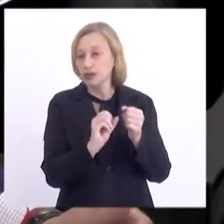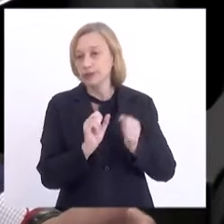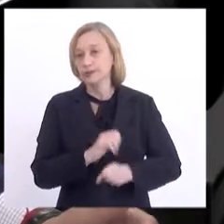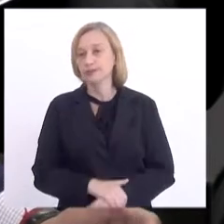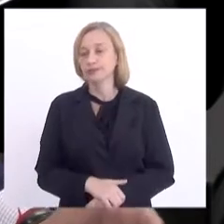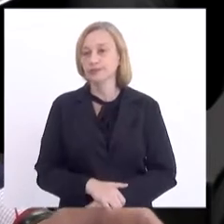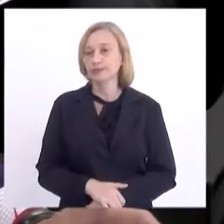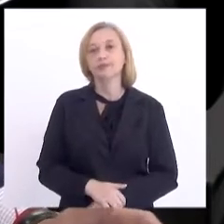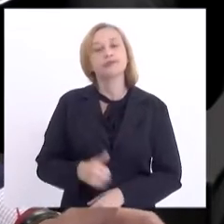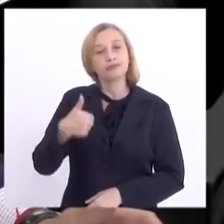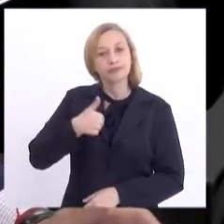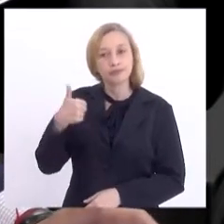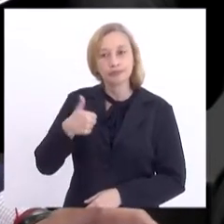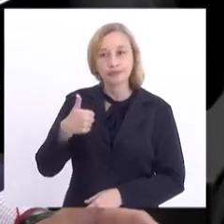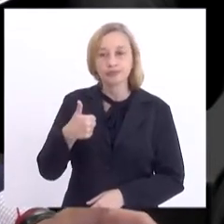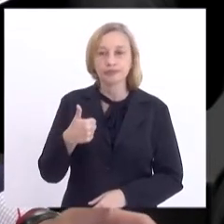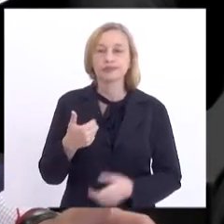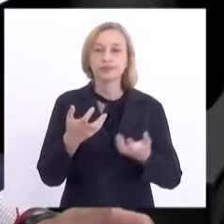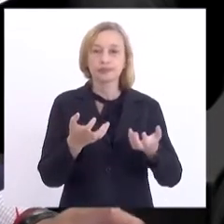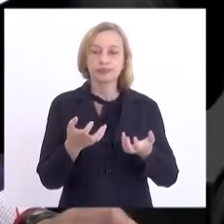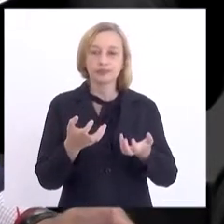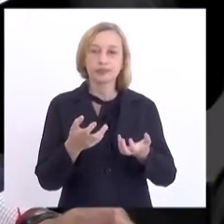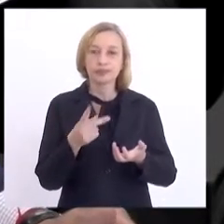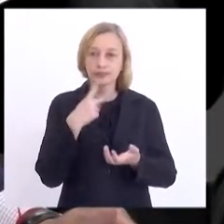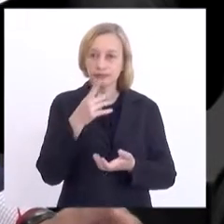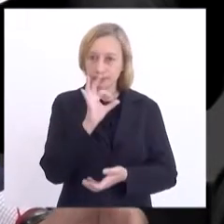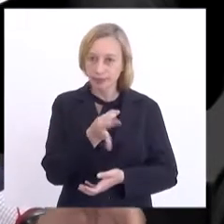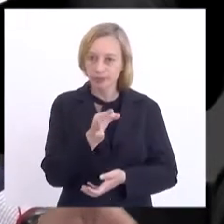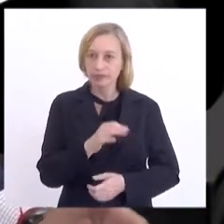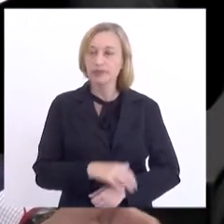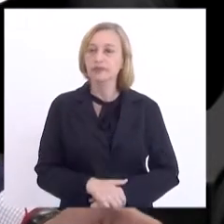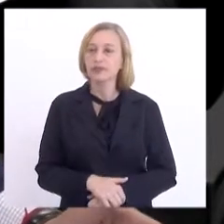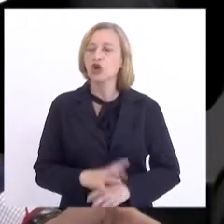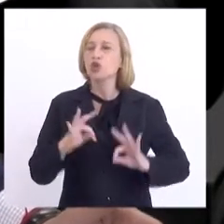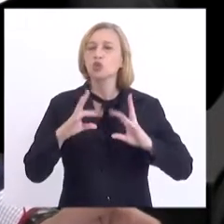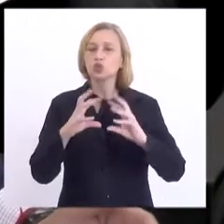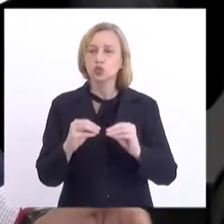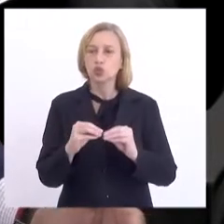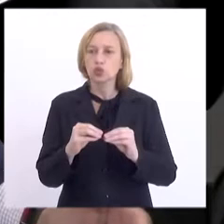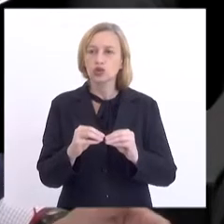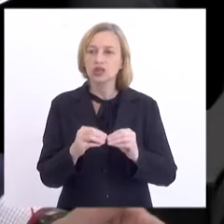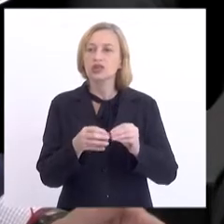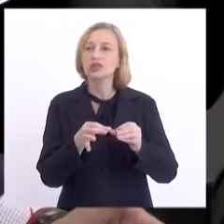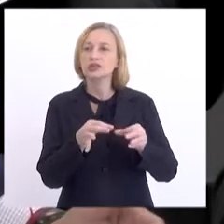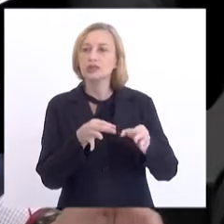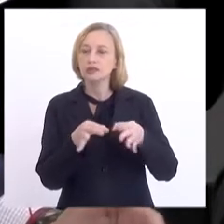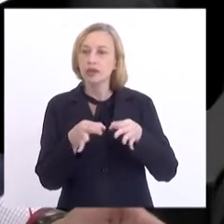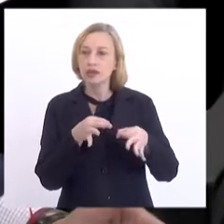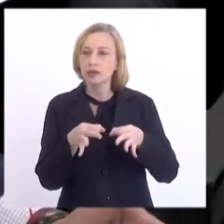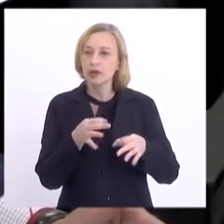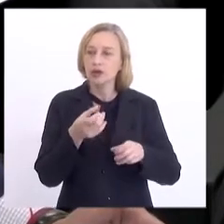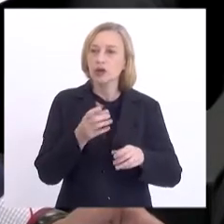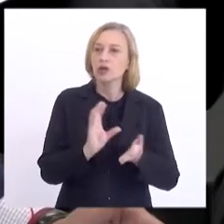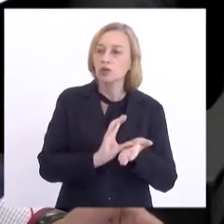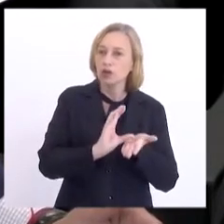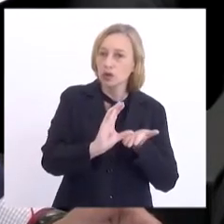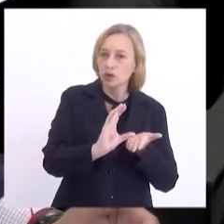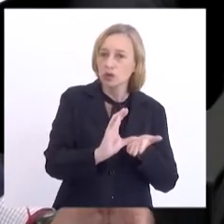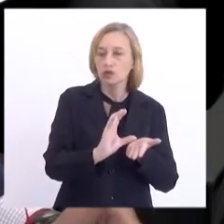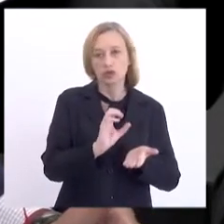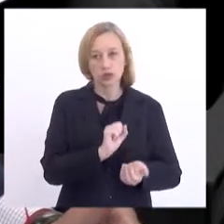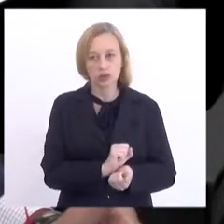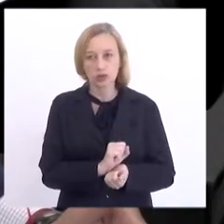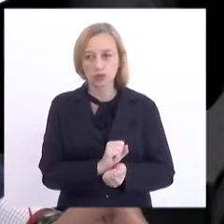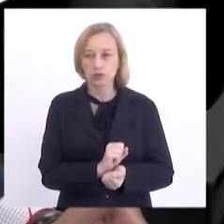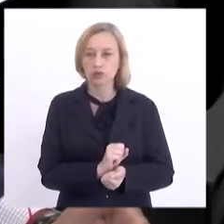a primeira coisa que eu gostaria de deixar bem claro é que tudo que está sendo feito com os recursos da concessão